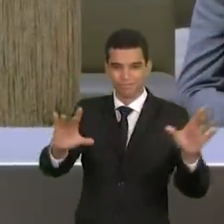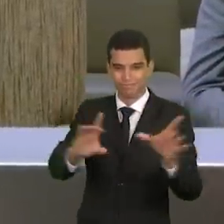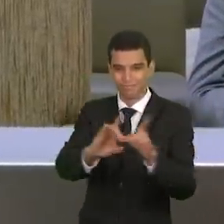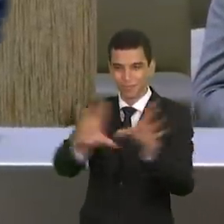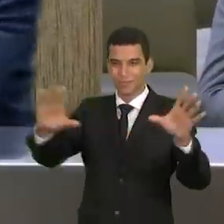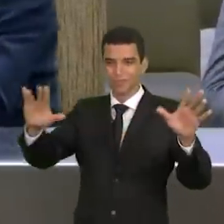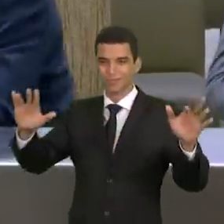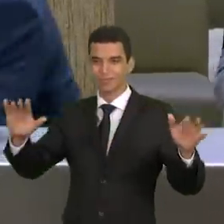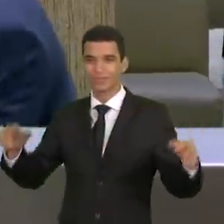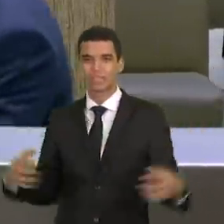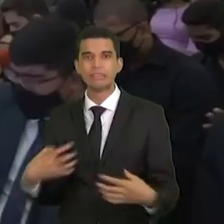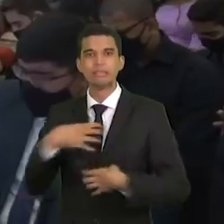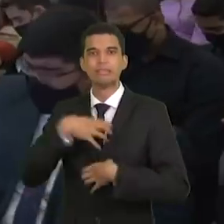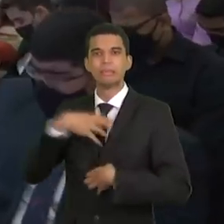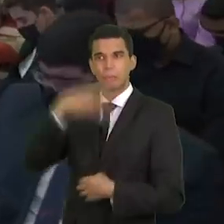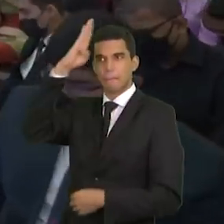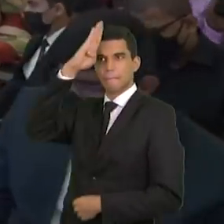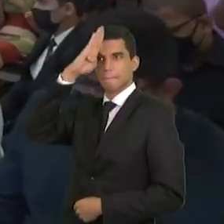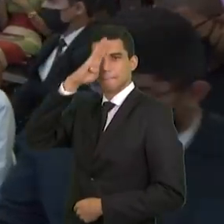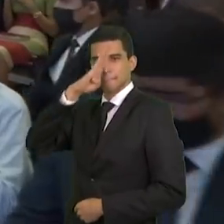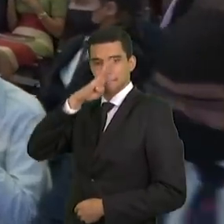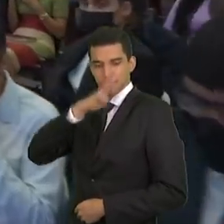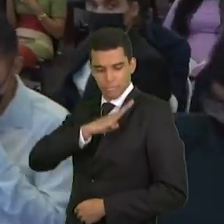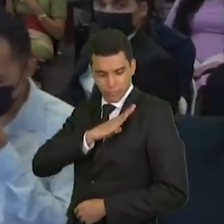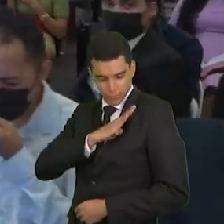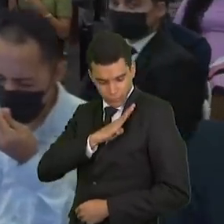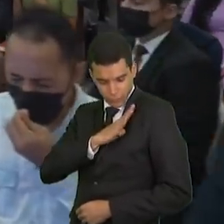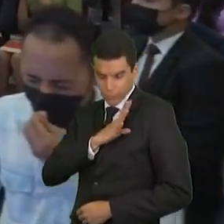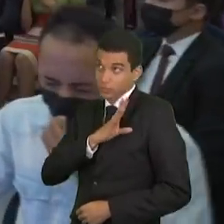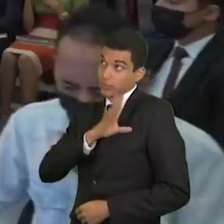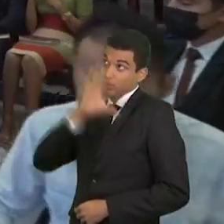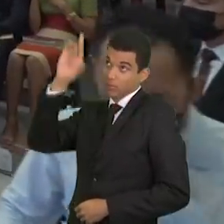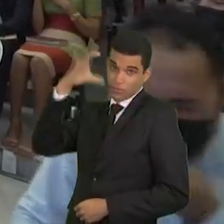Sentimentos malignos estão sendo extraídos.